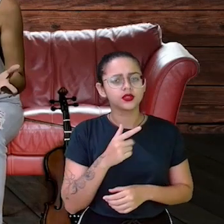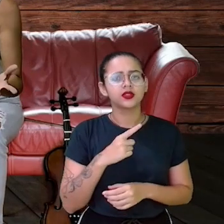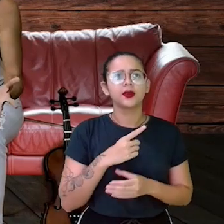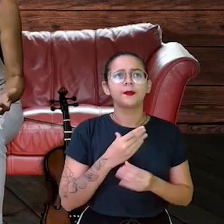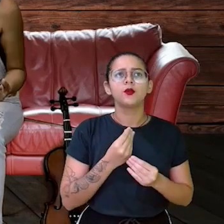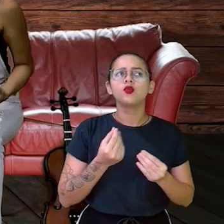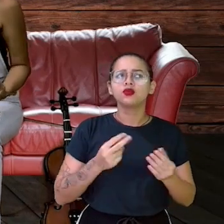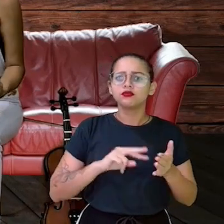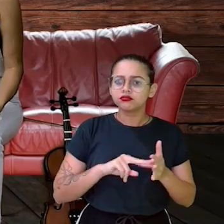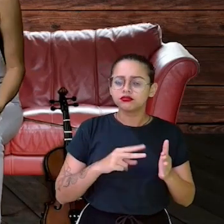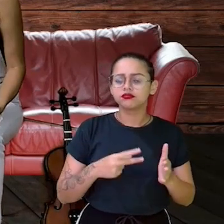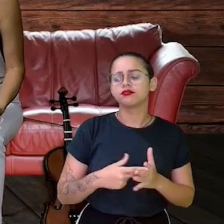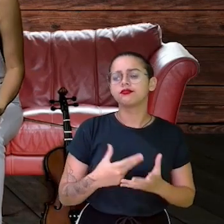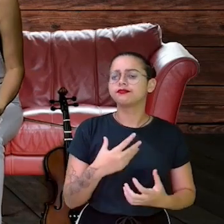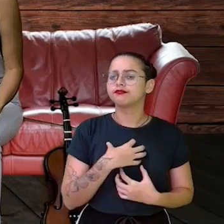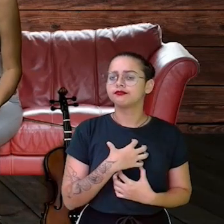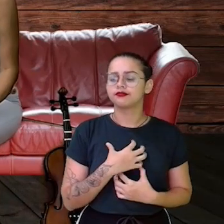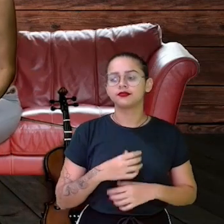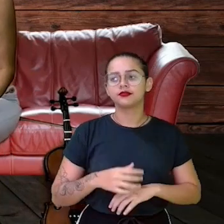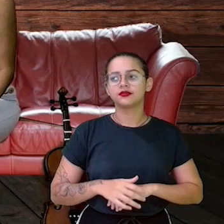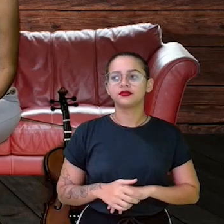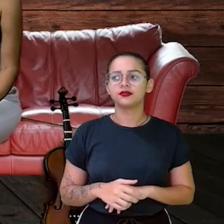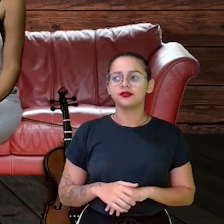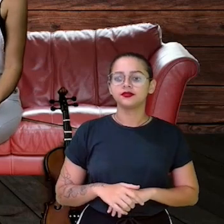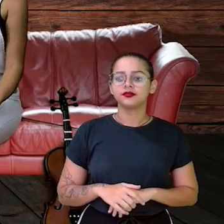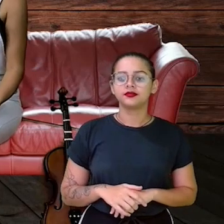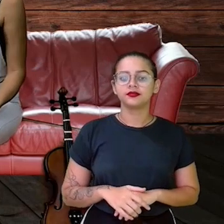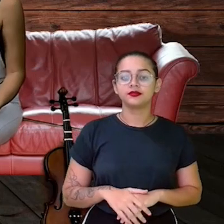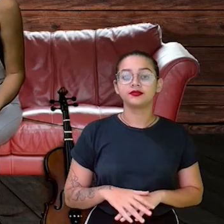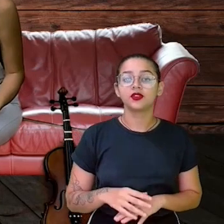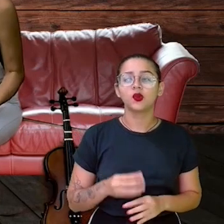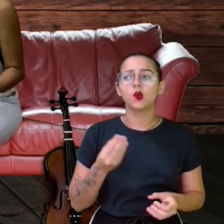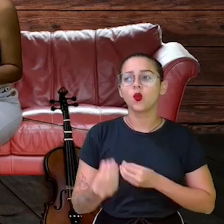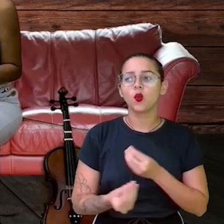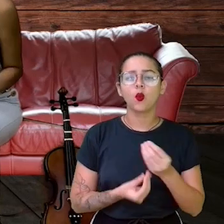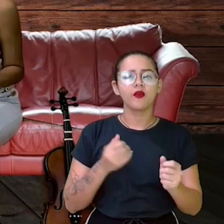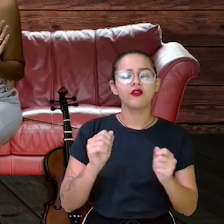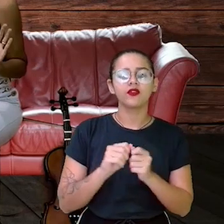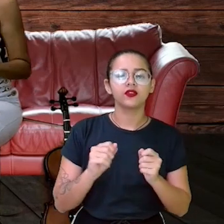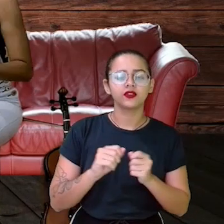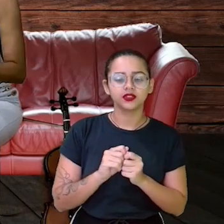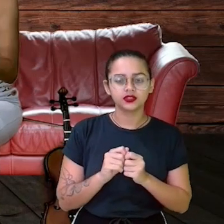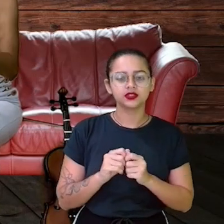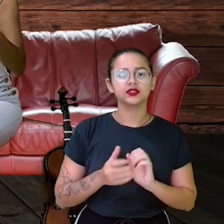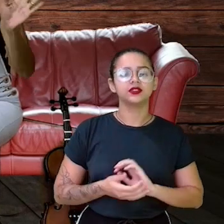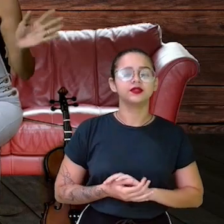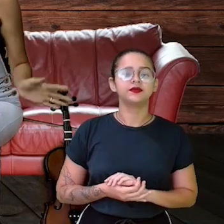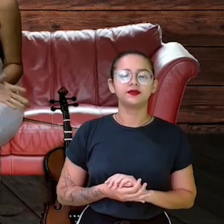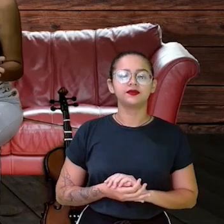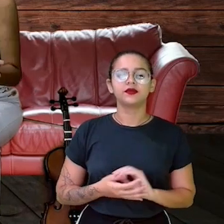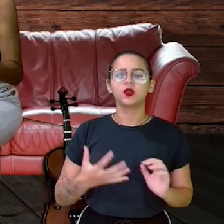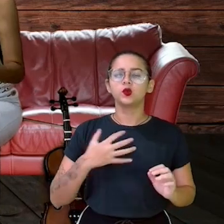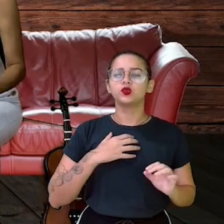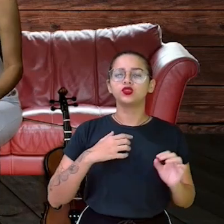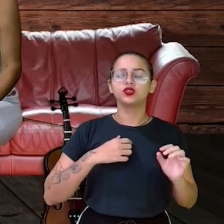muito significado nessas pinhatas. Elas são feitas em forma de estrelas